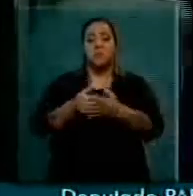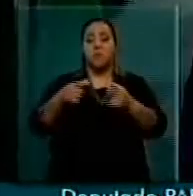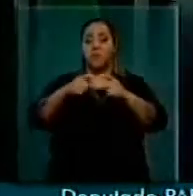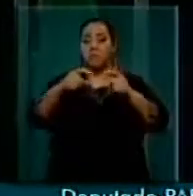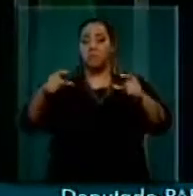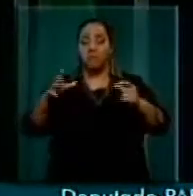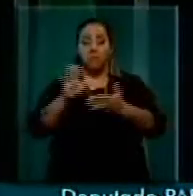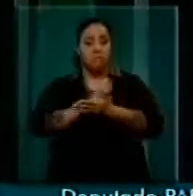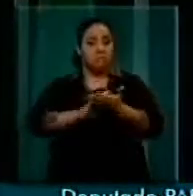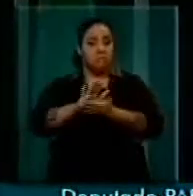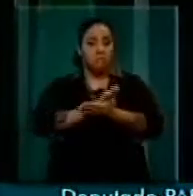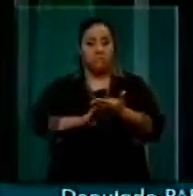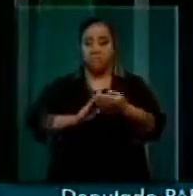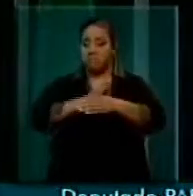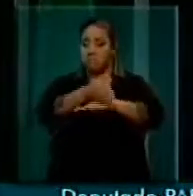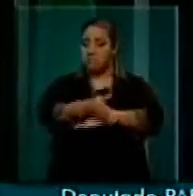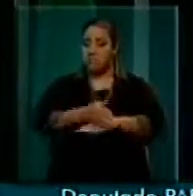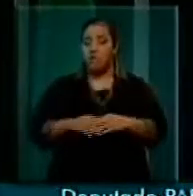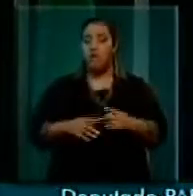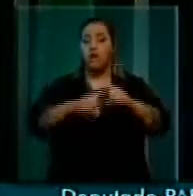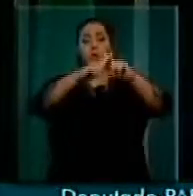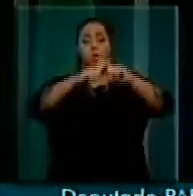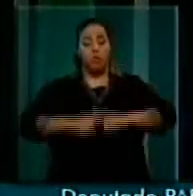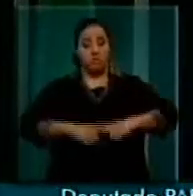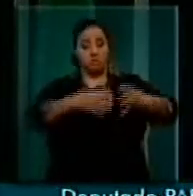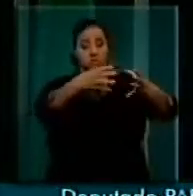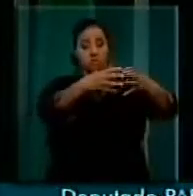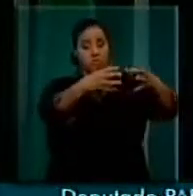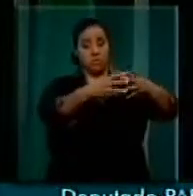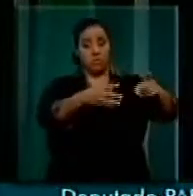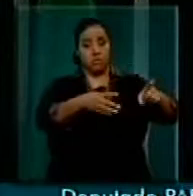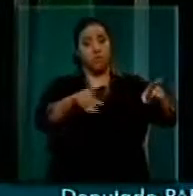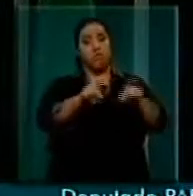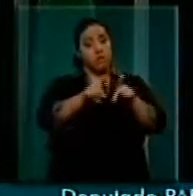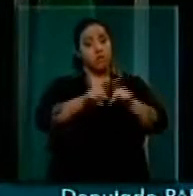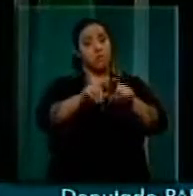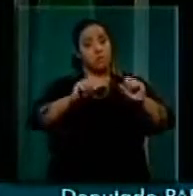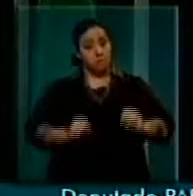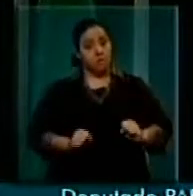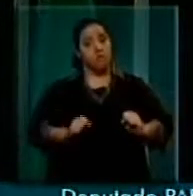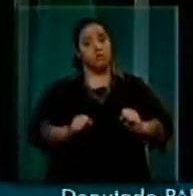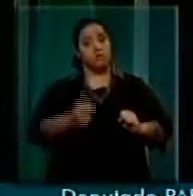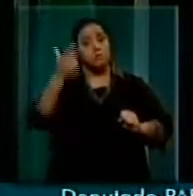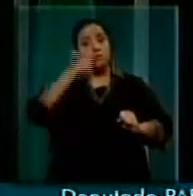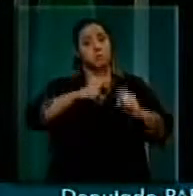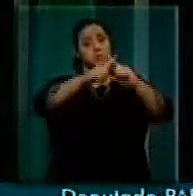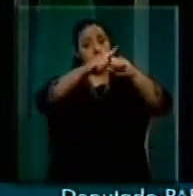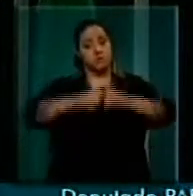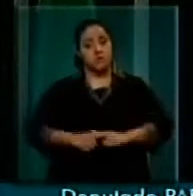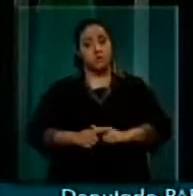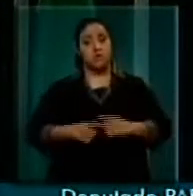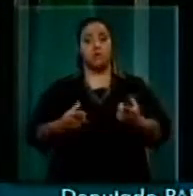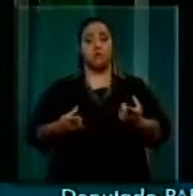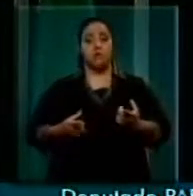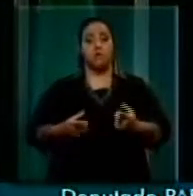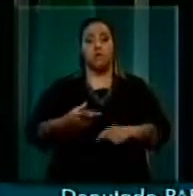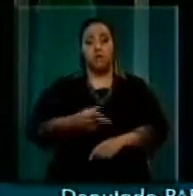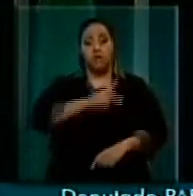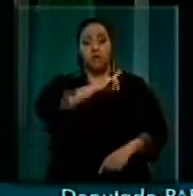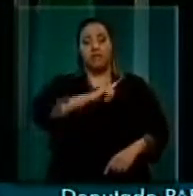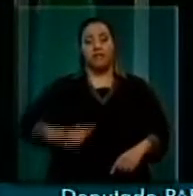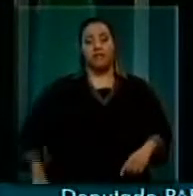do jogo decisivo contra uma equipe que pode também ser campeã, que pode obter o título desse campeonato. Parece haver